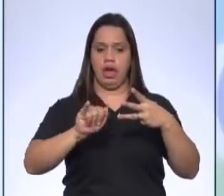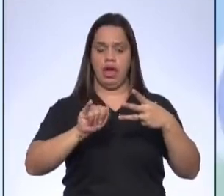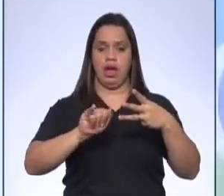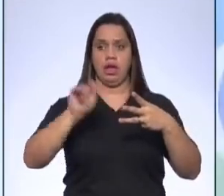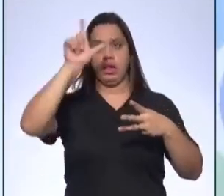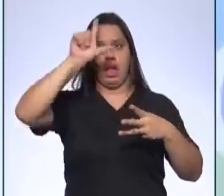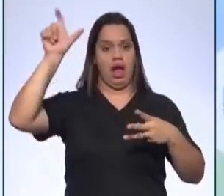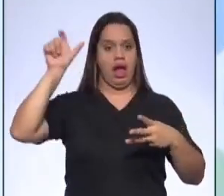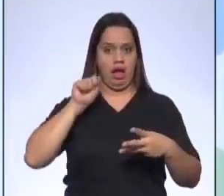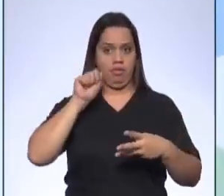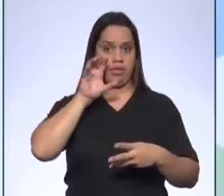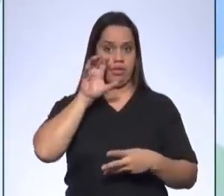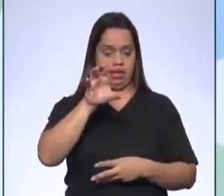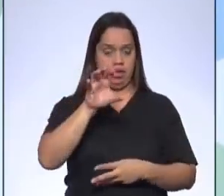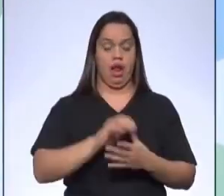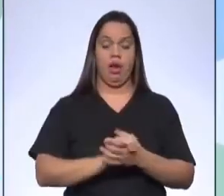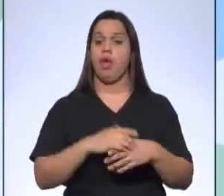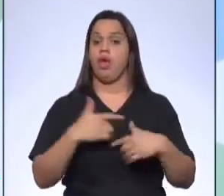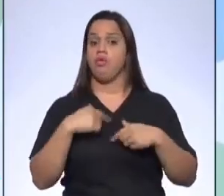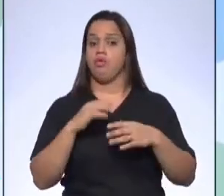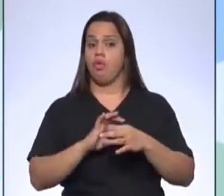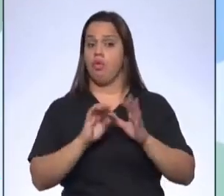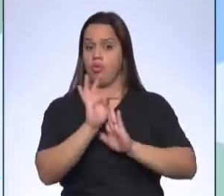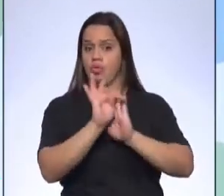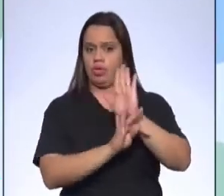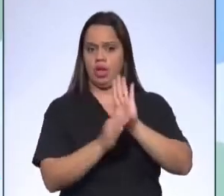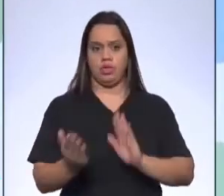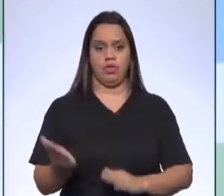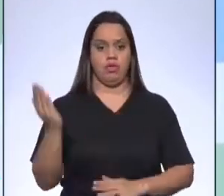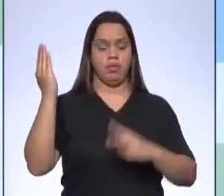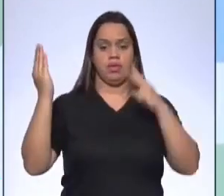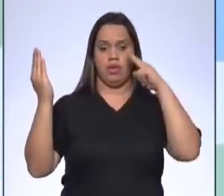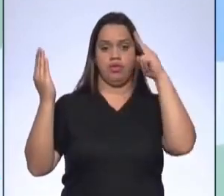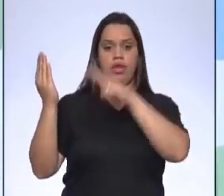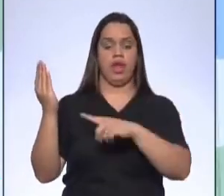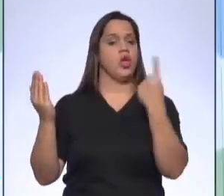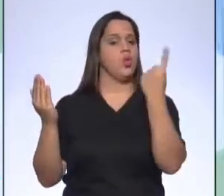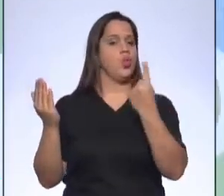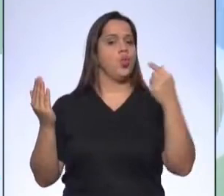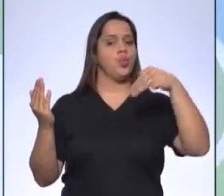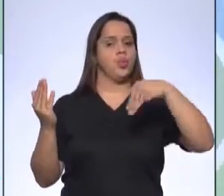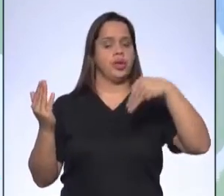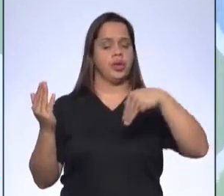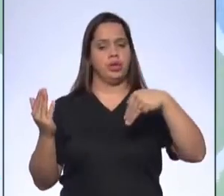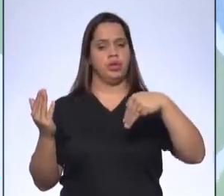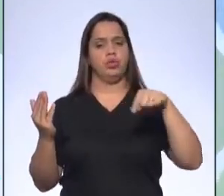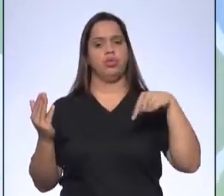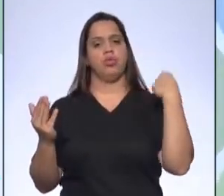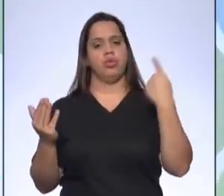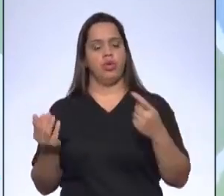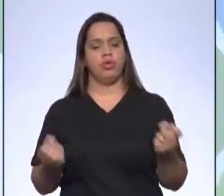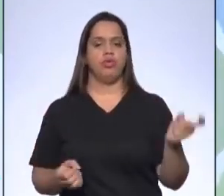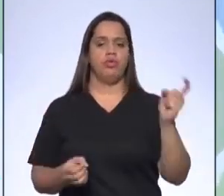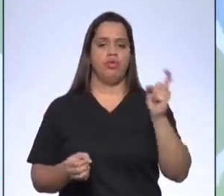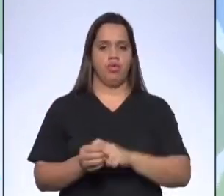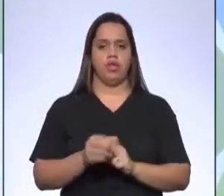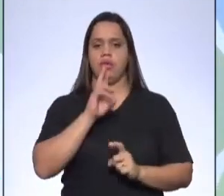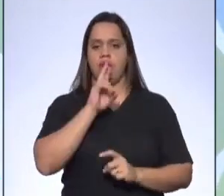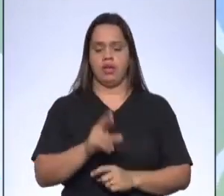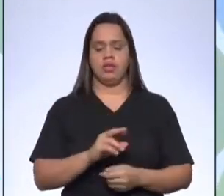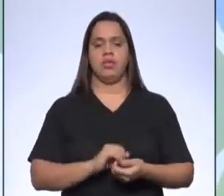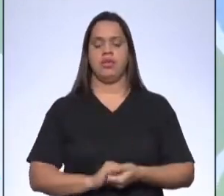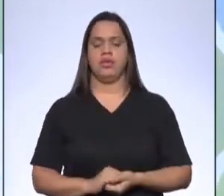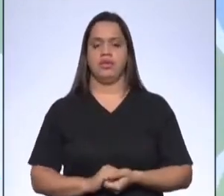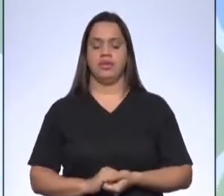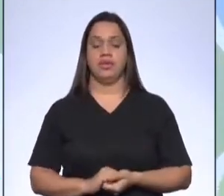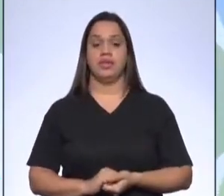Central. Eu vou deixar o texto para vocês e, em 1 minuto, nós iremos responder essas